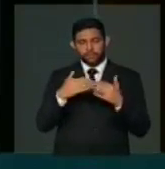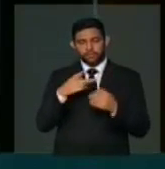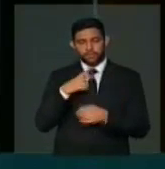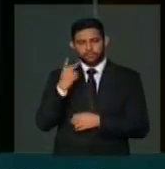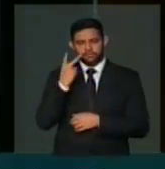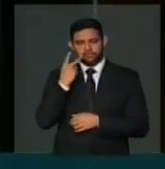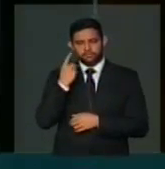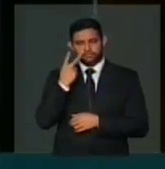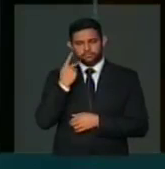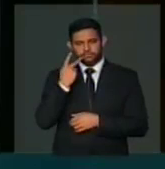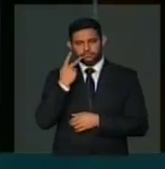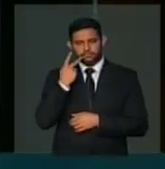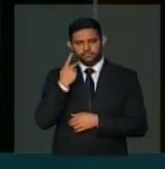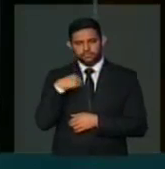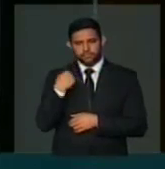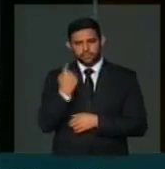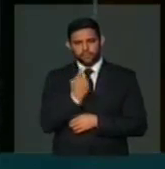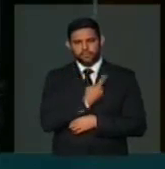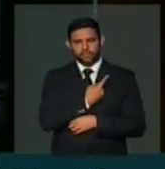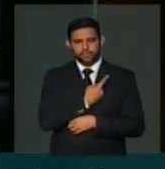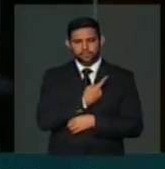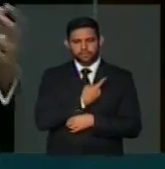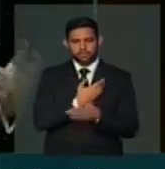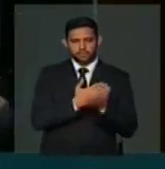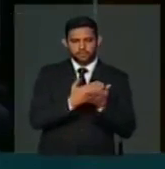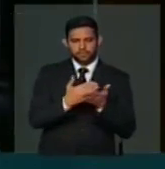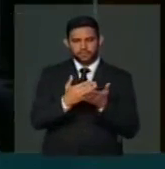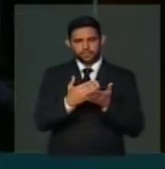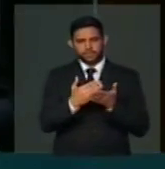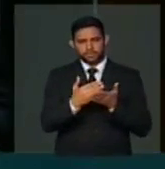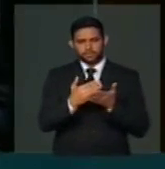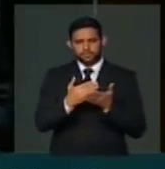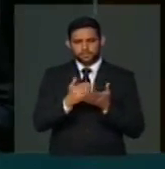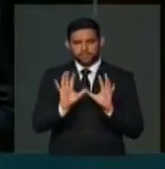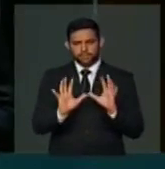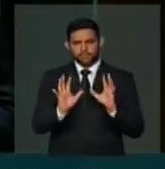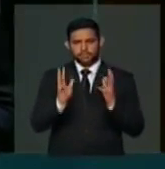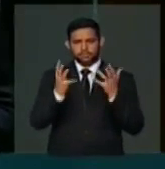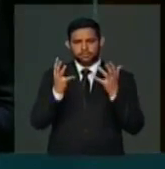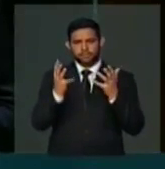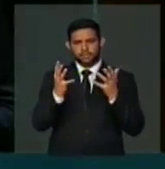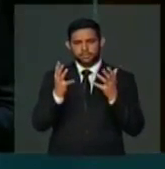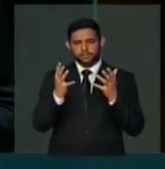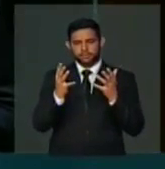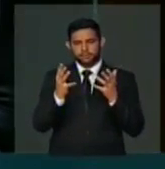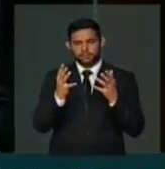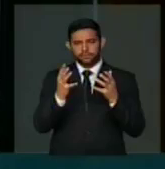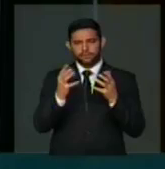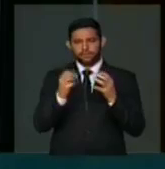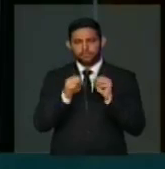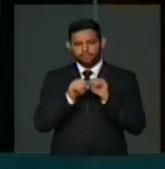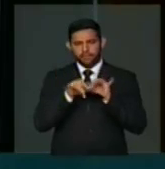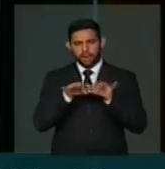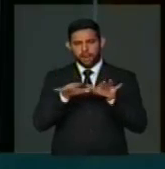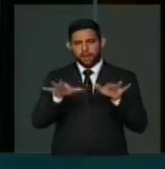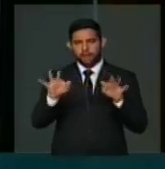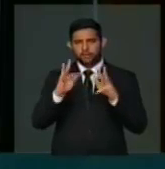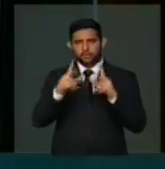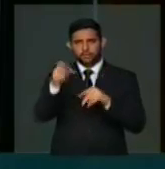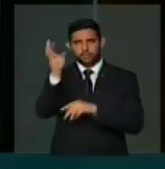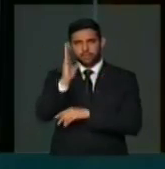Recife nós começamos as comemorações que se multiplicam Brasil